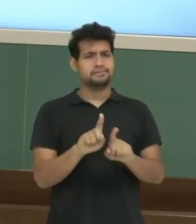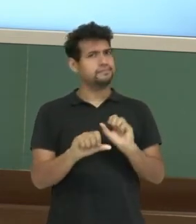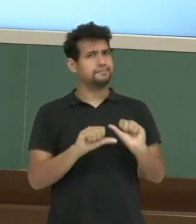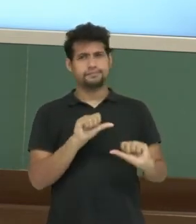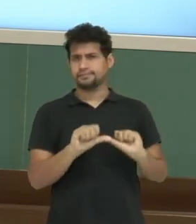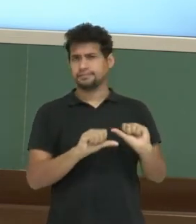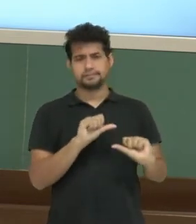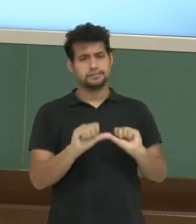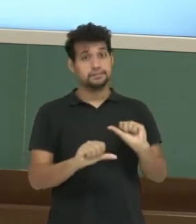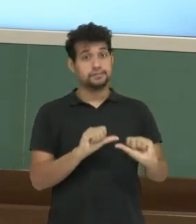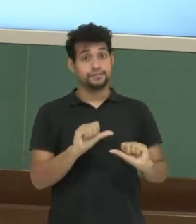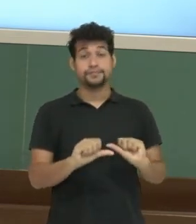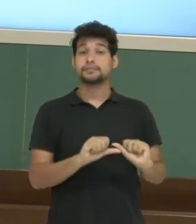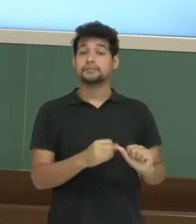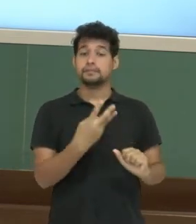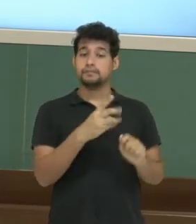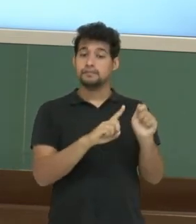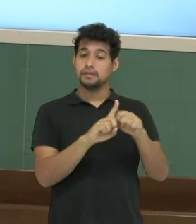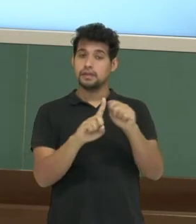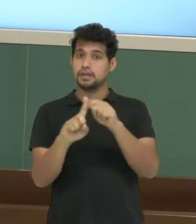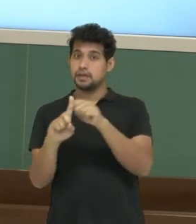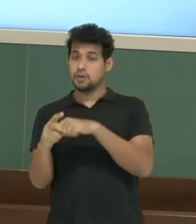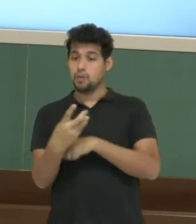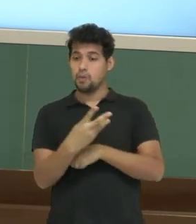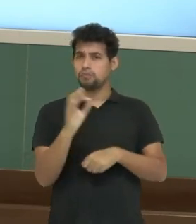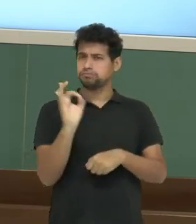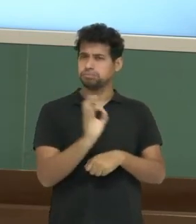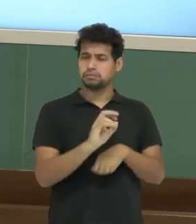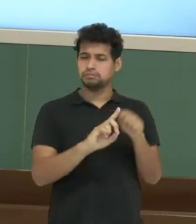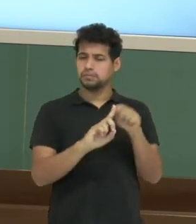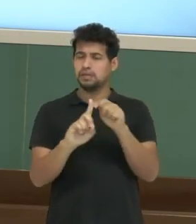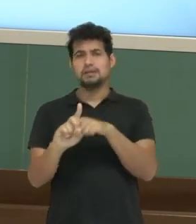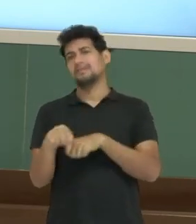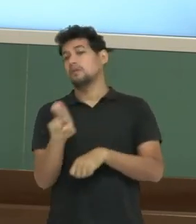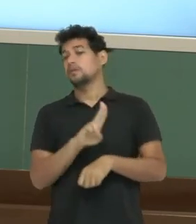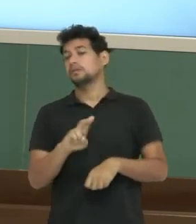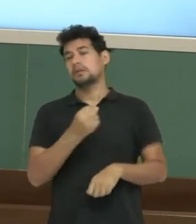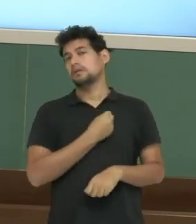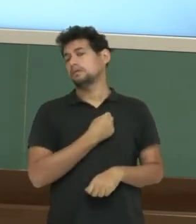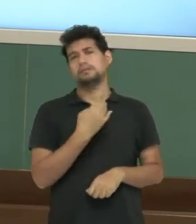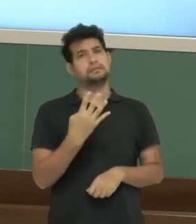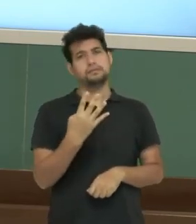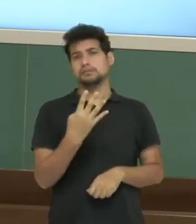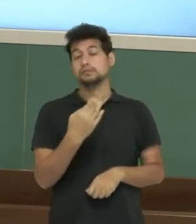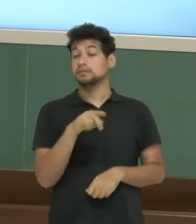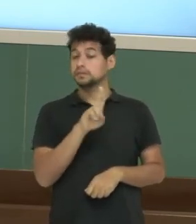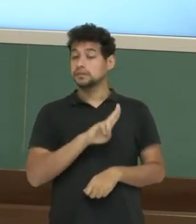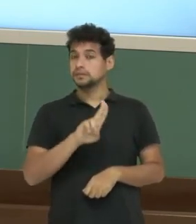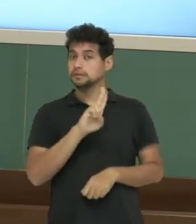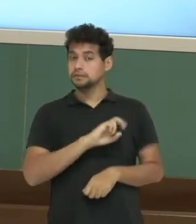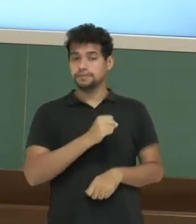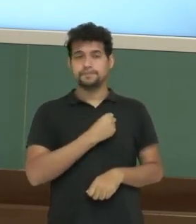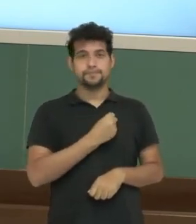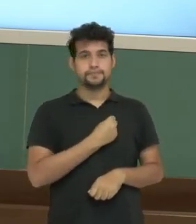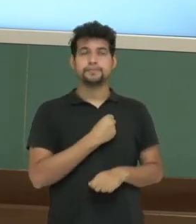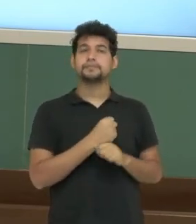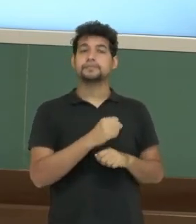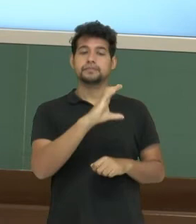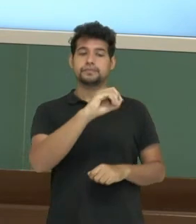muda. O tempo é 3 meses e a taxa é 4% ao mês. Então não vou usar o número 4, eu vou usar o número